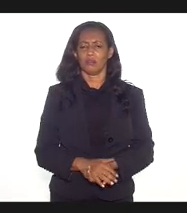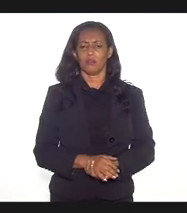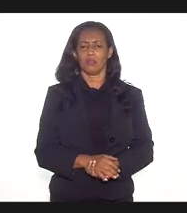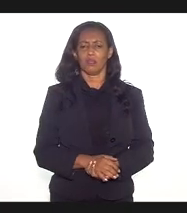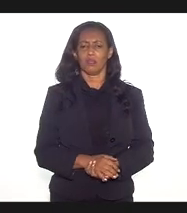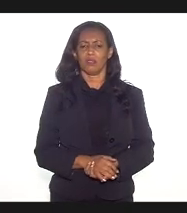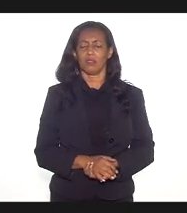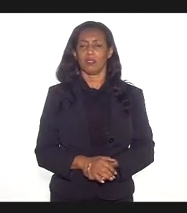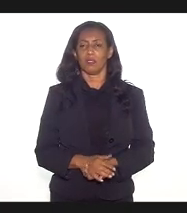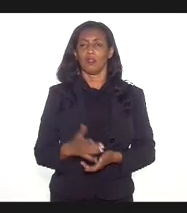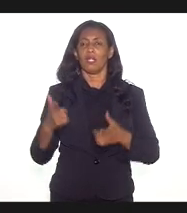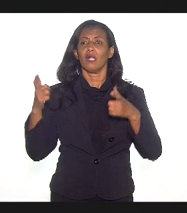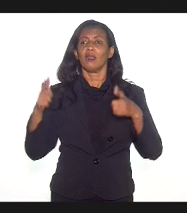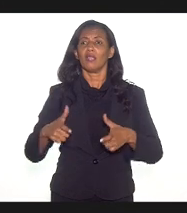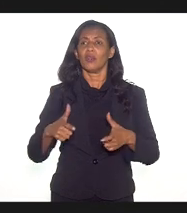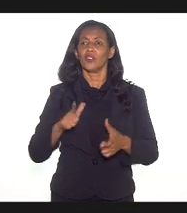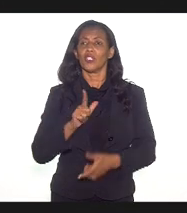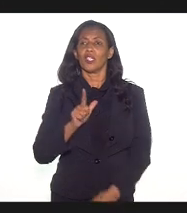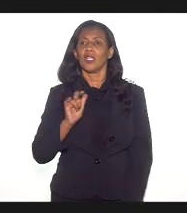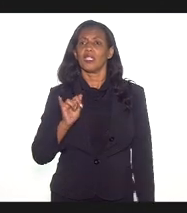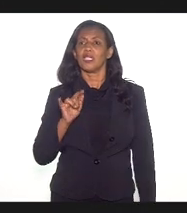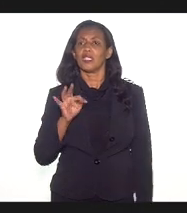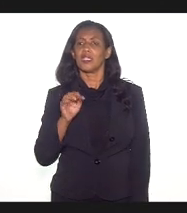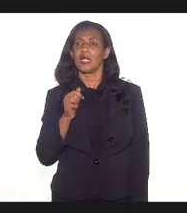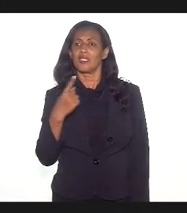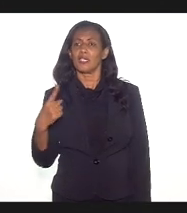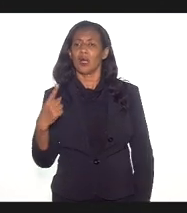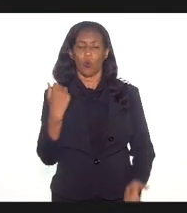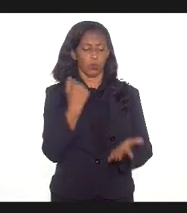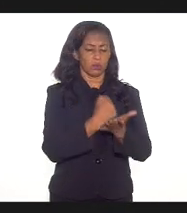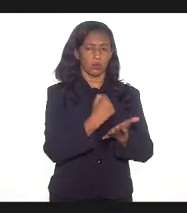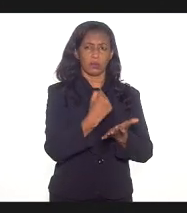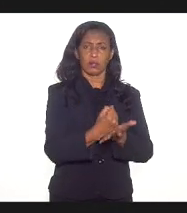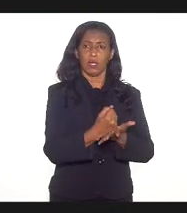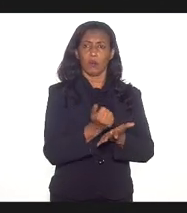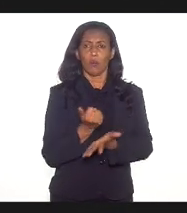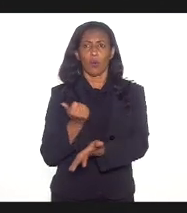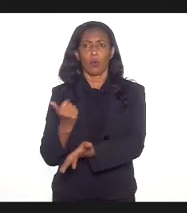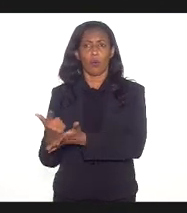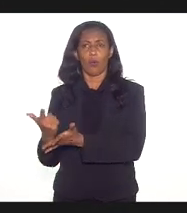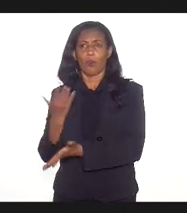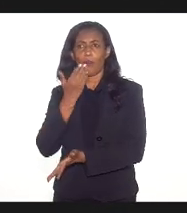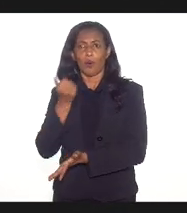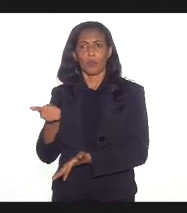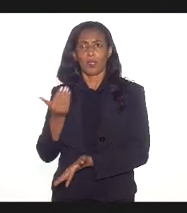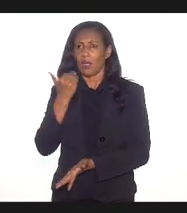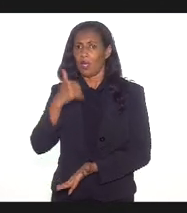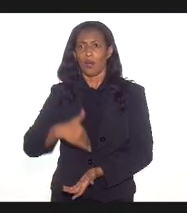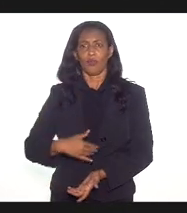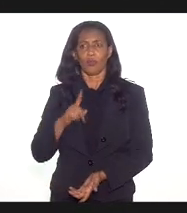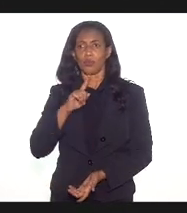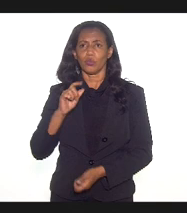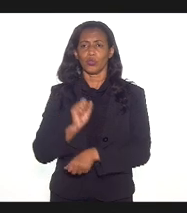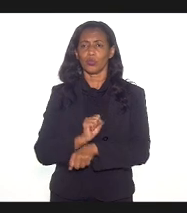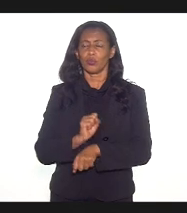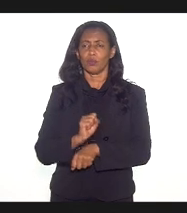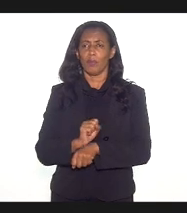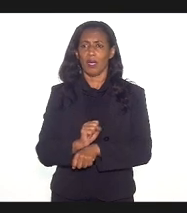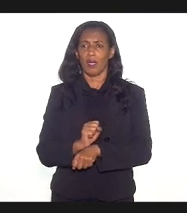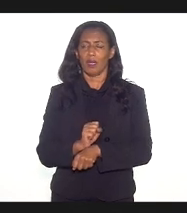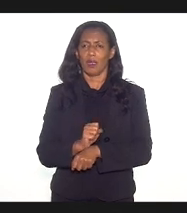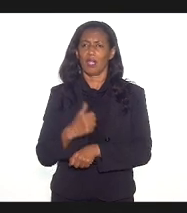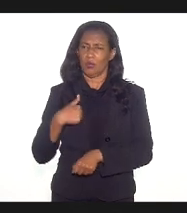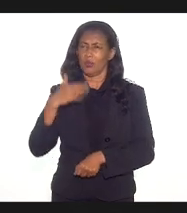A quais pés anda a licitação da alimentação? Porque, assim como o Rafael disse, a fome não espera. Eu sei que há uma